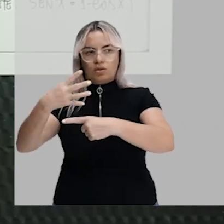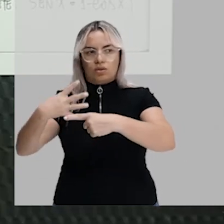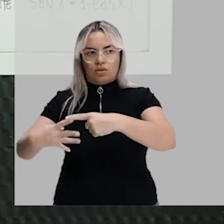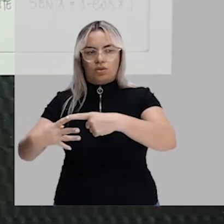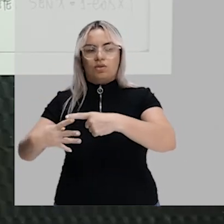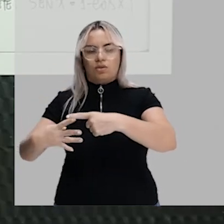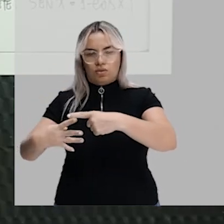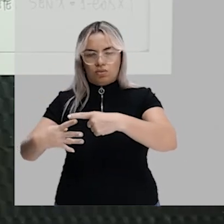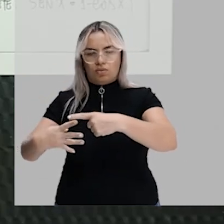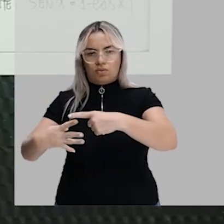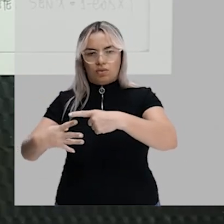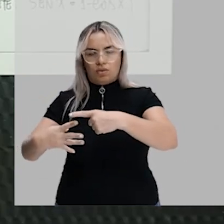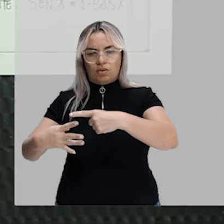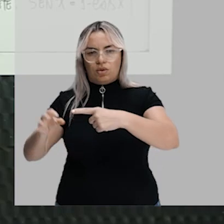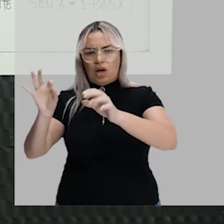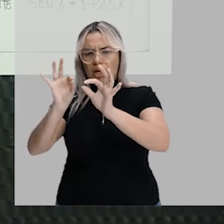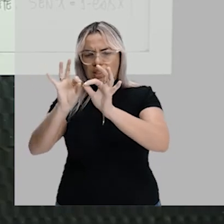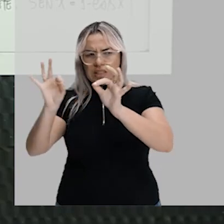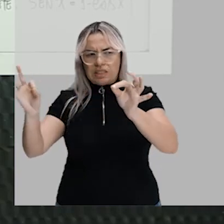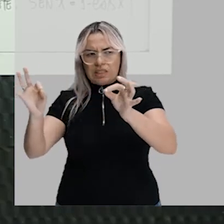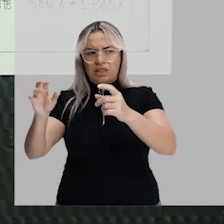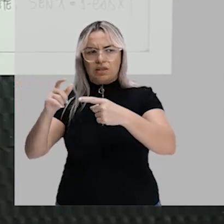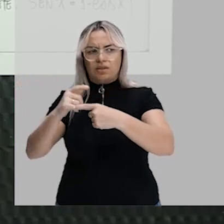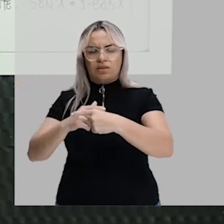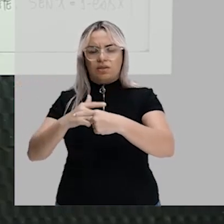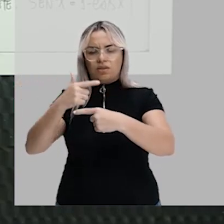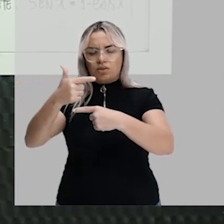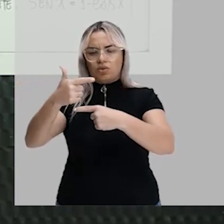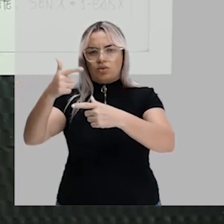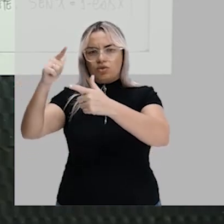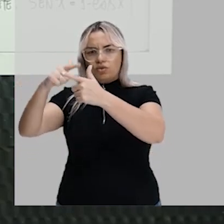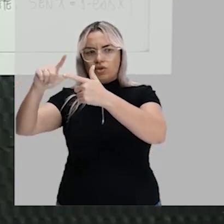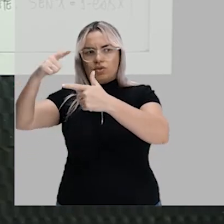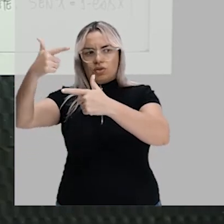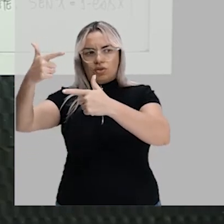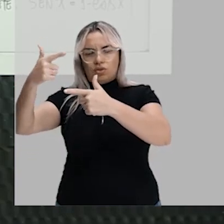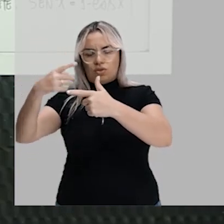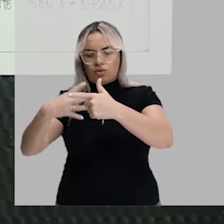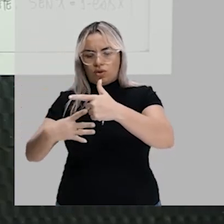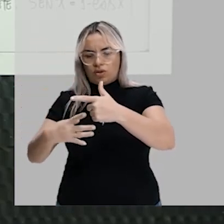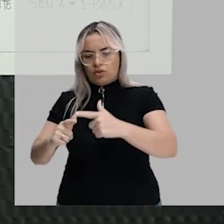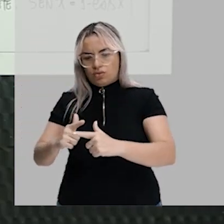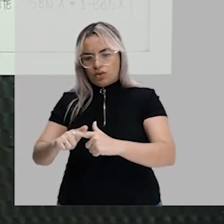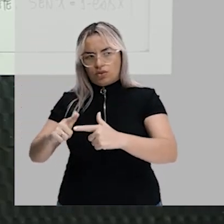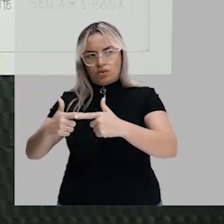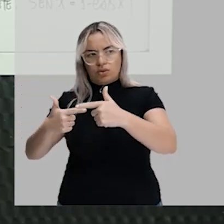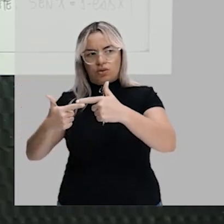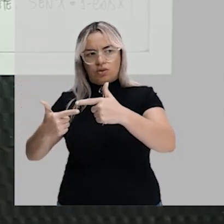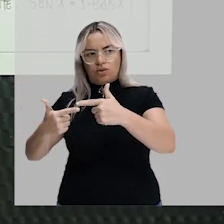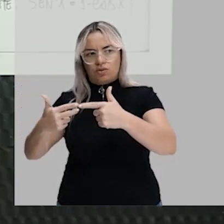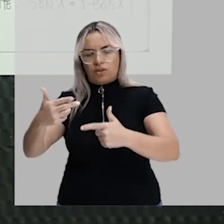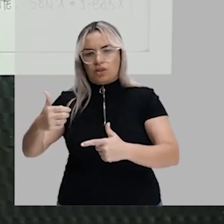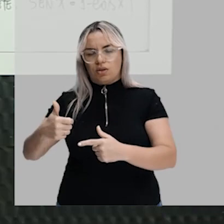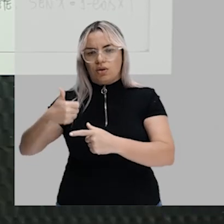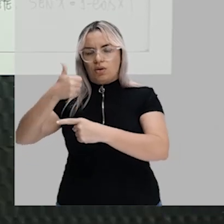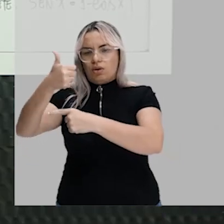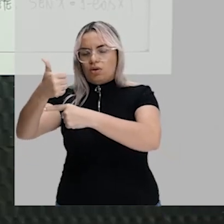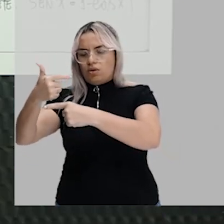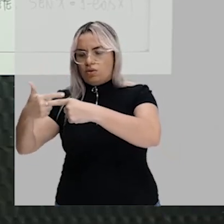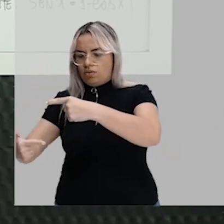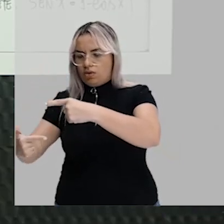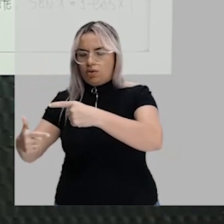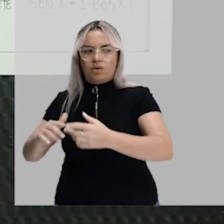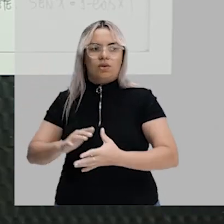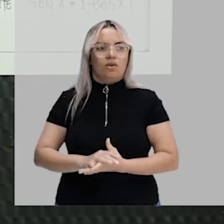simplificar aqui ó você vai ter 1/2 né E